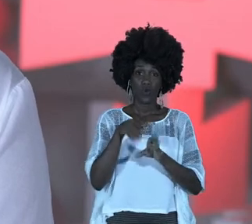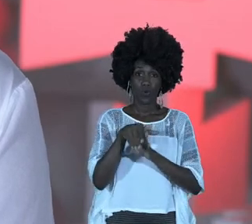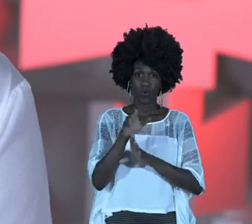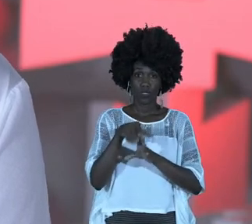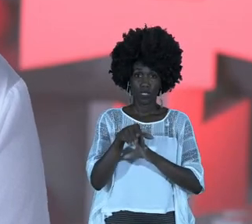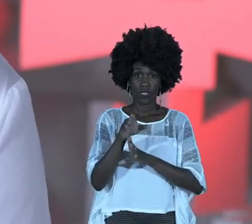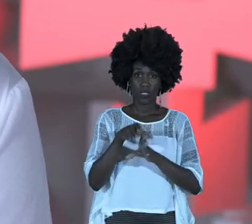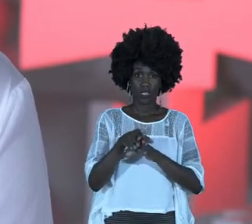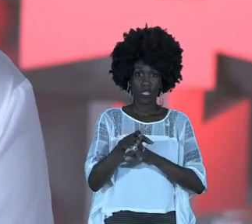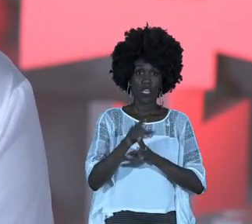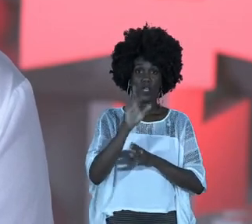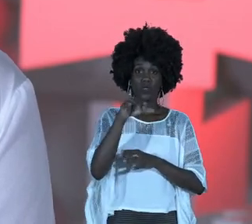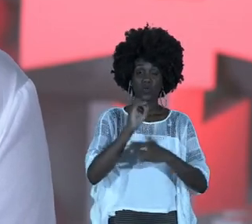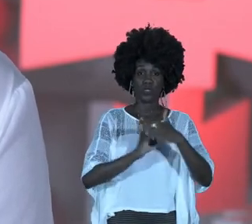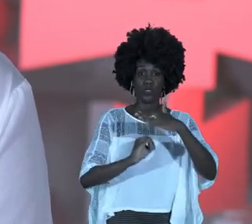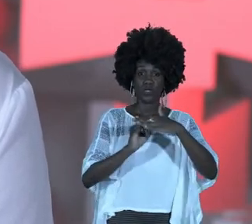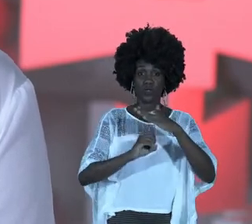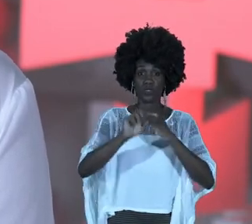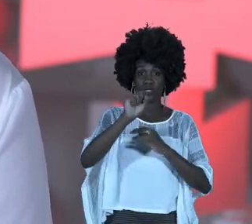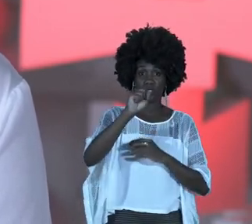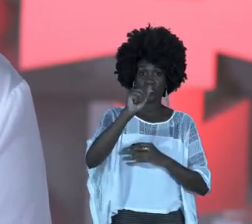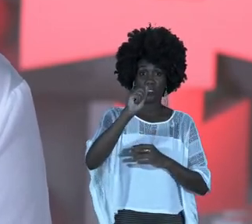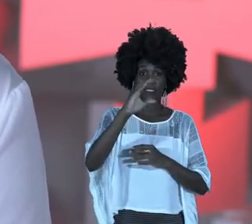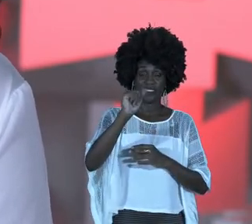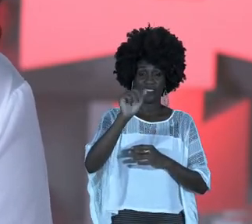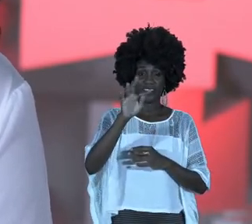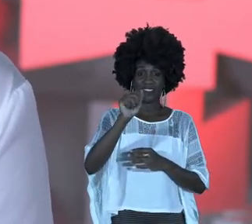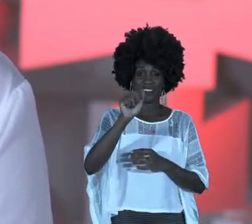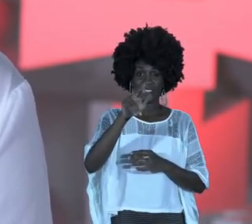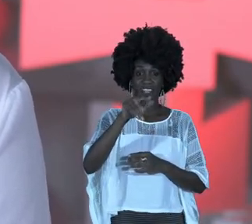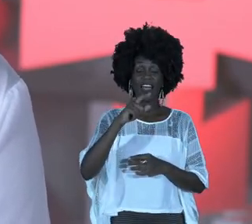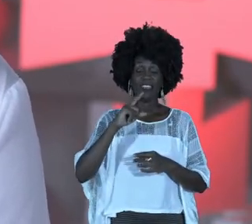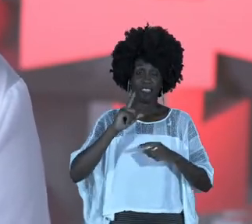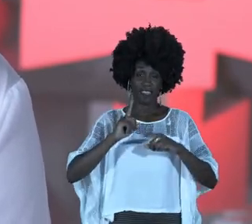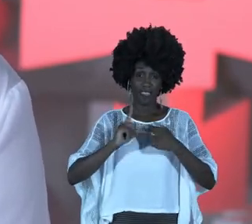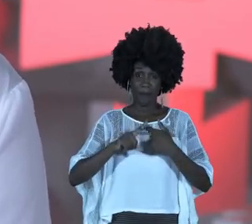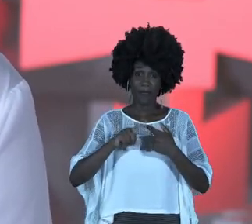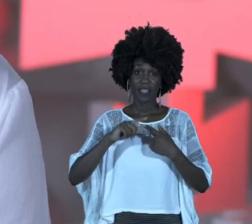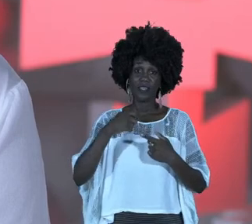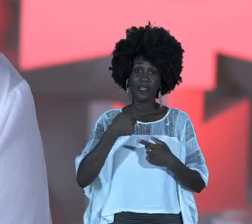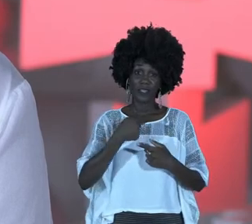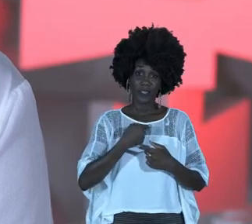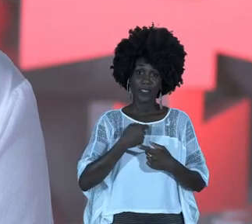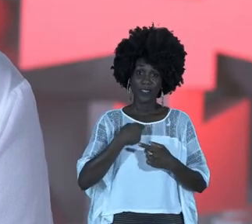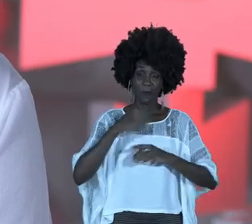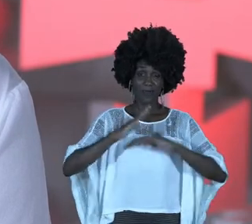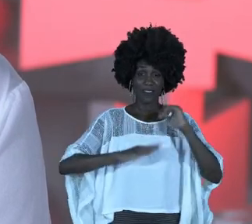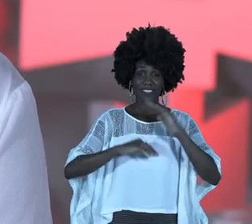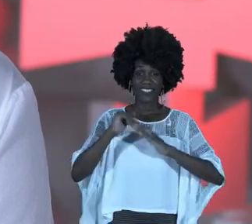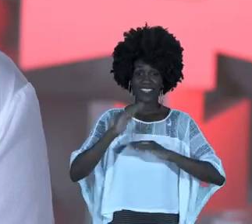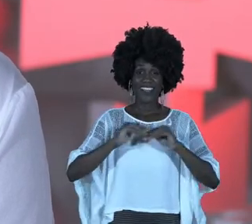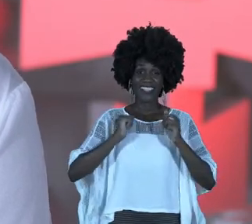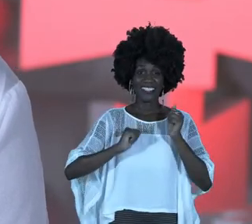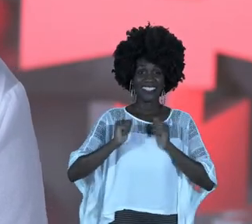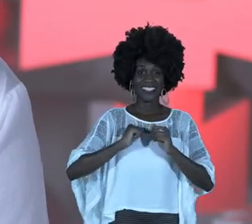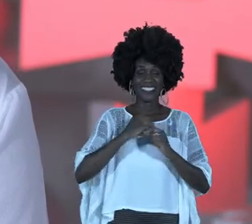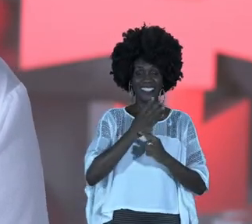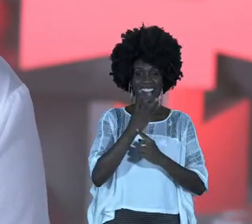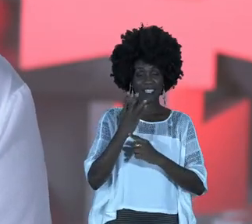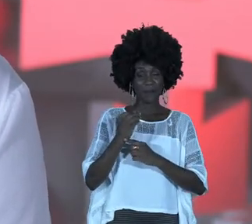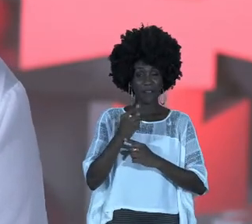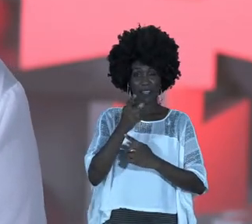Instituto Sacatar. E sou artista plástica, colega, amiga de muitos de vocês, e isso é muito